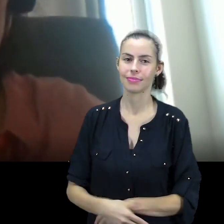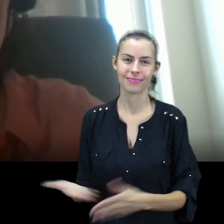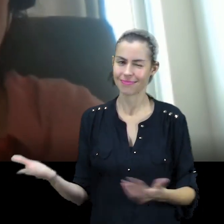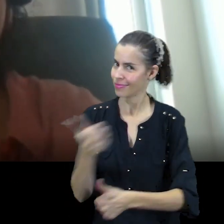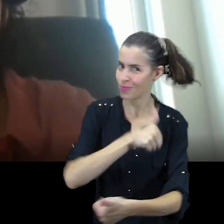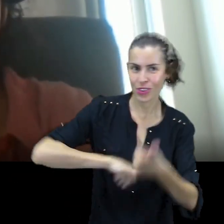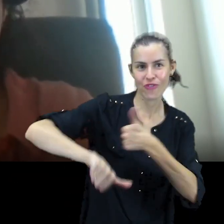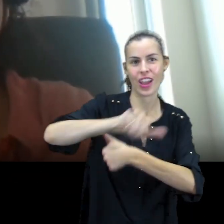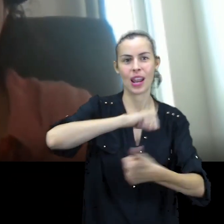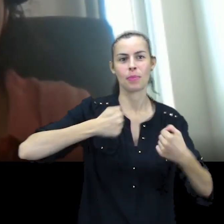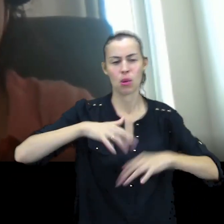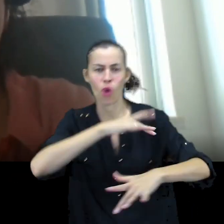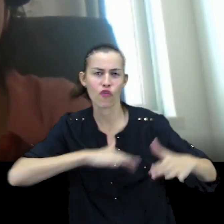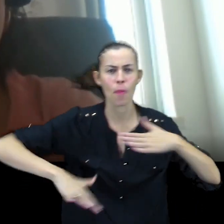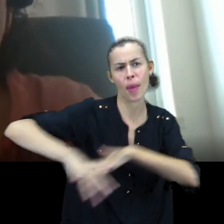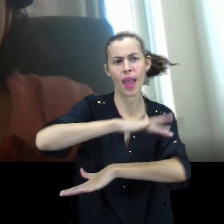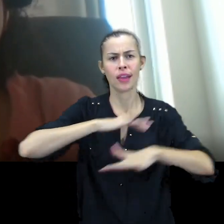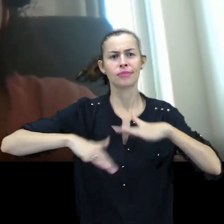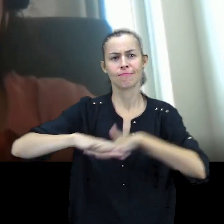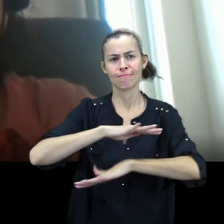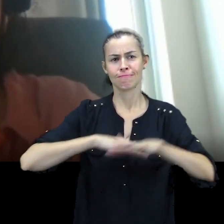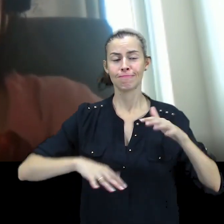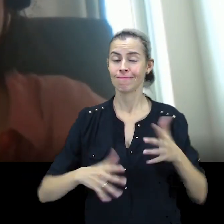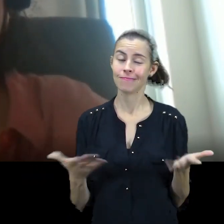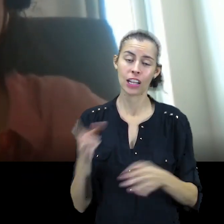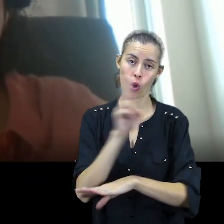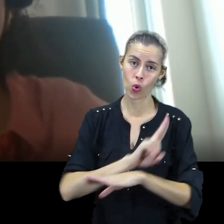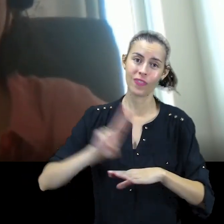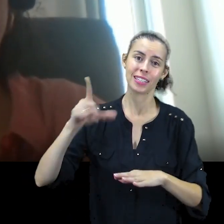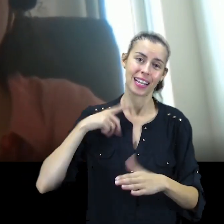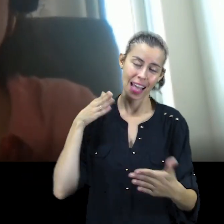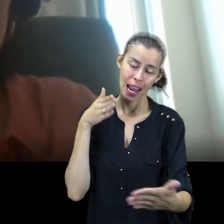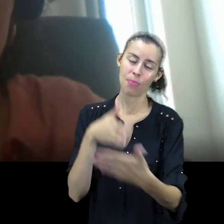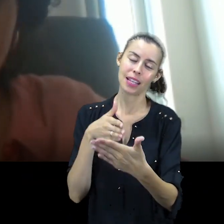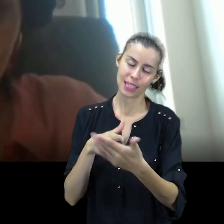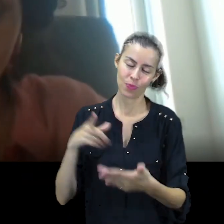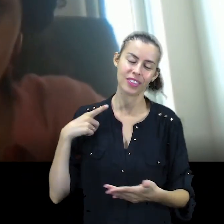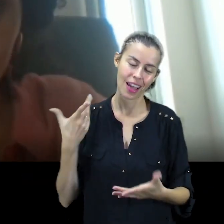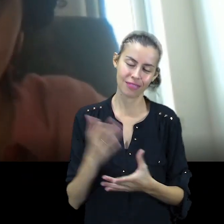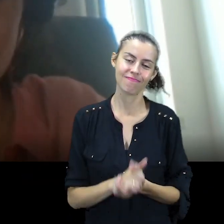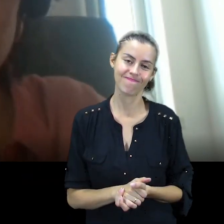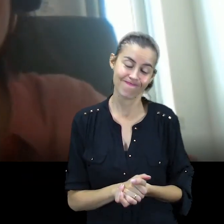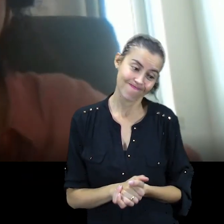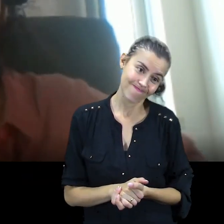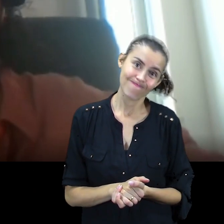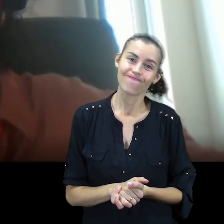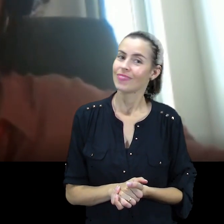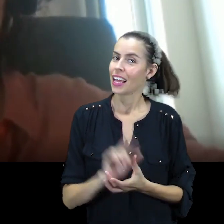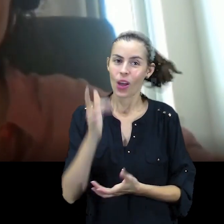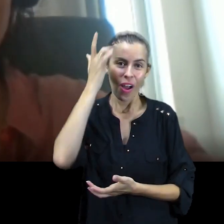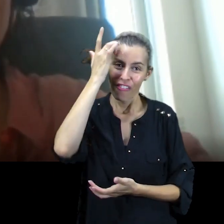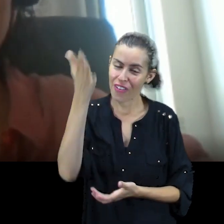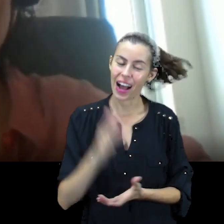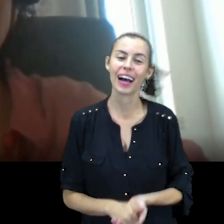trabalho é de realmente, sabe, cutucar. Acho que quando vira obrigatório, as pessoas começam